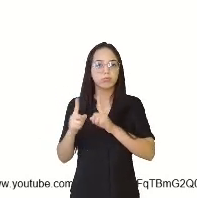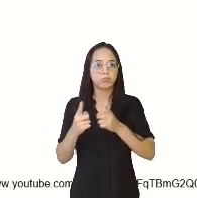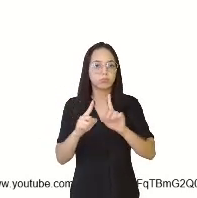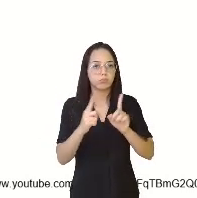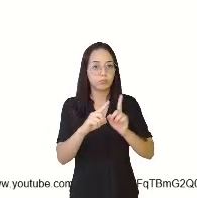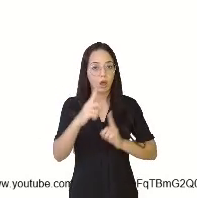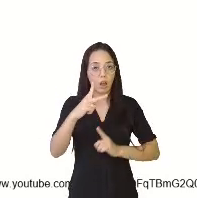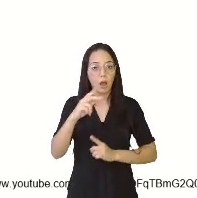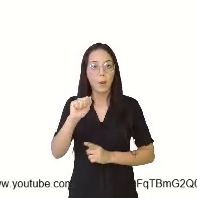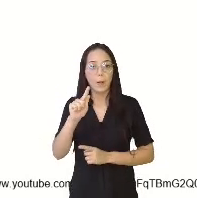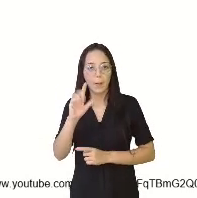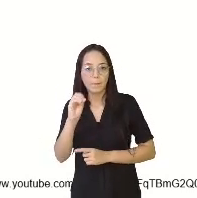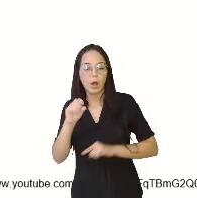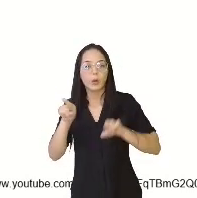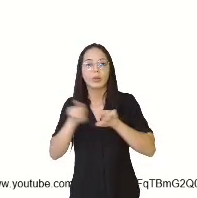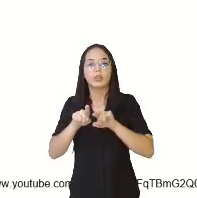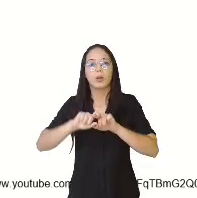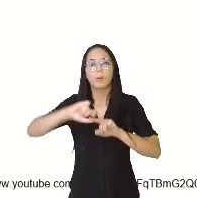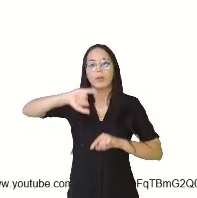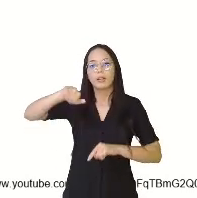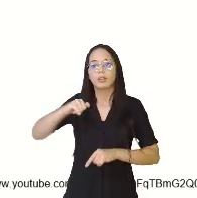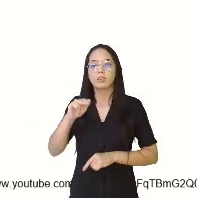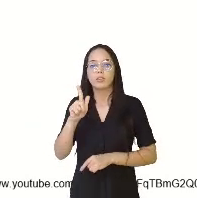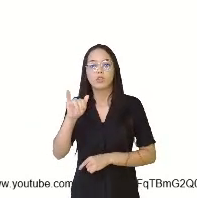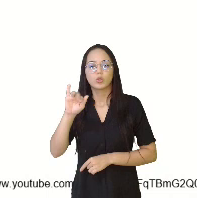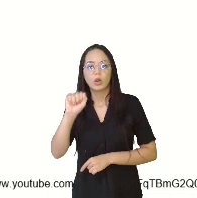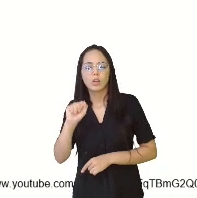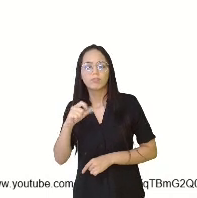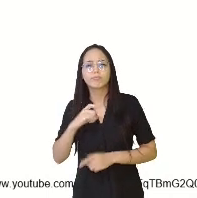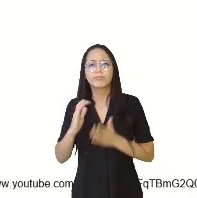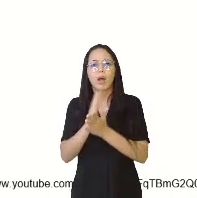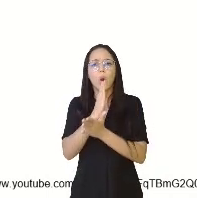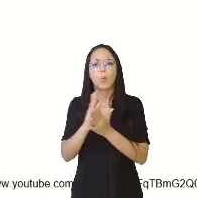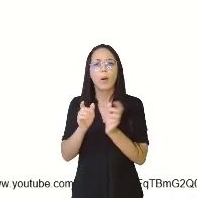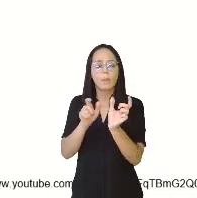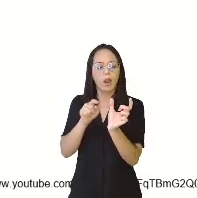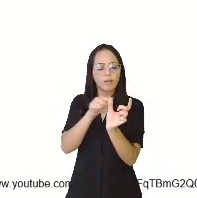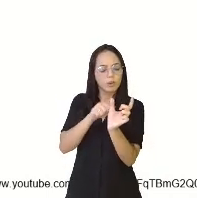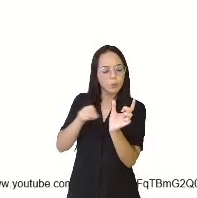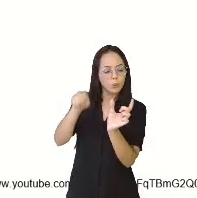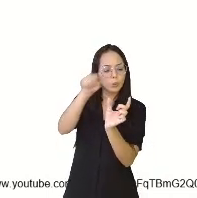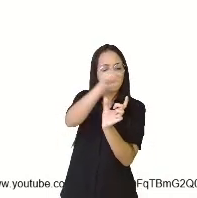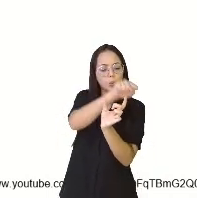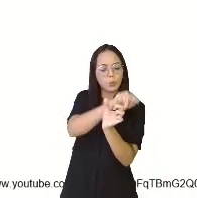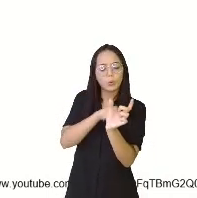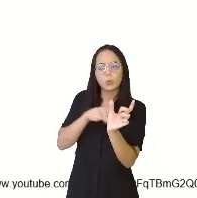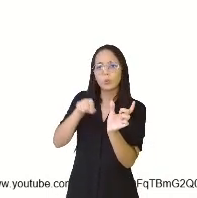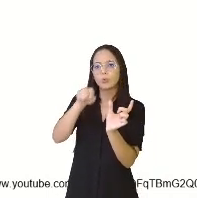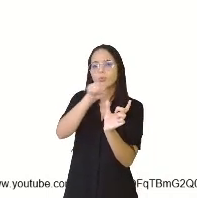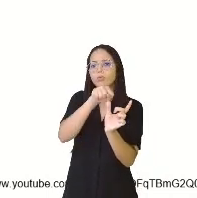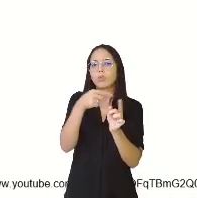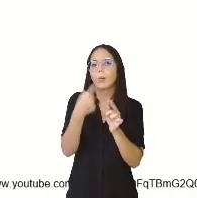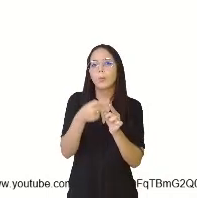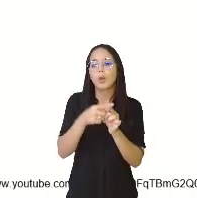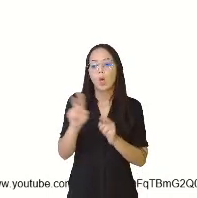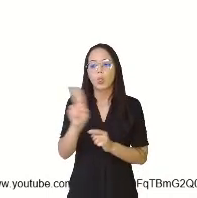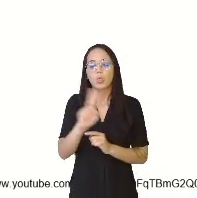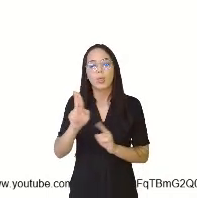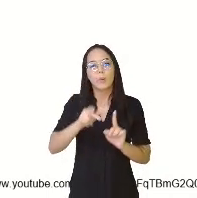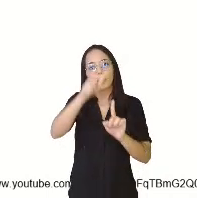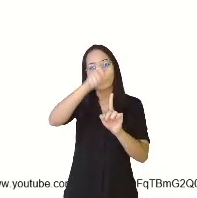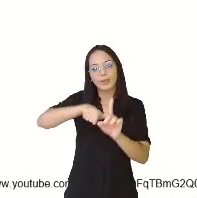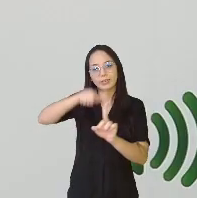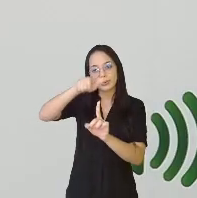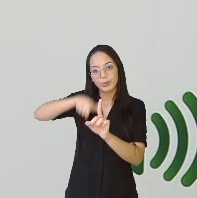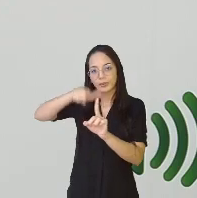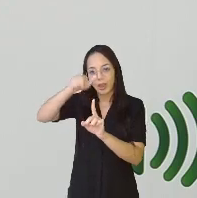também aí na sua tela, algumas palavras estão circuladas. Por que estão circuladas? São o nome das